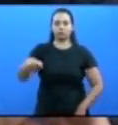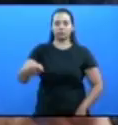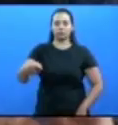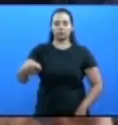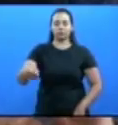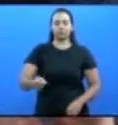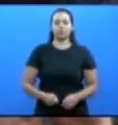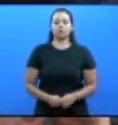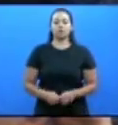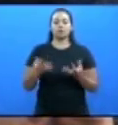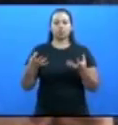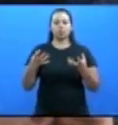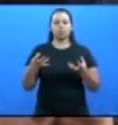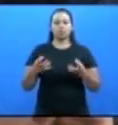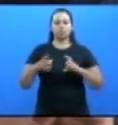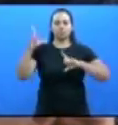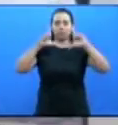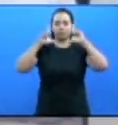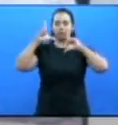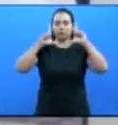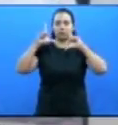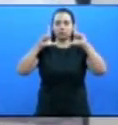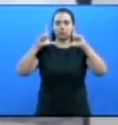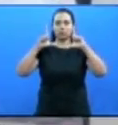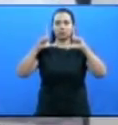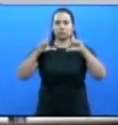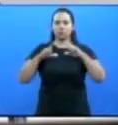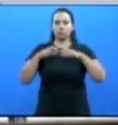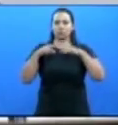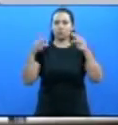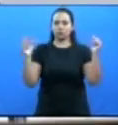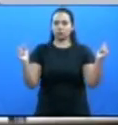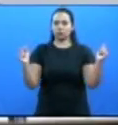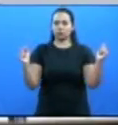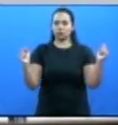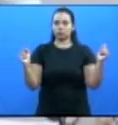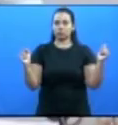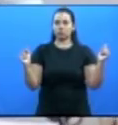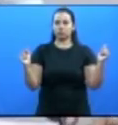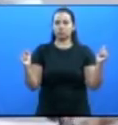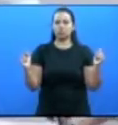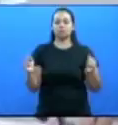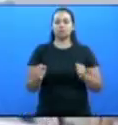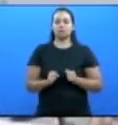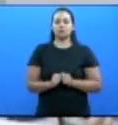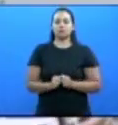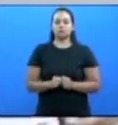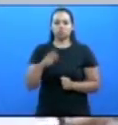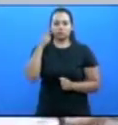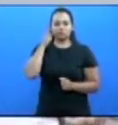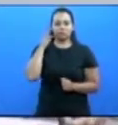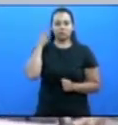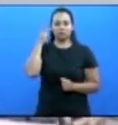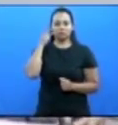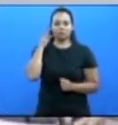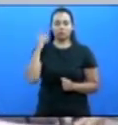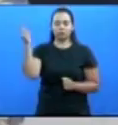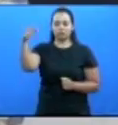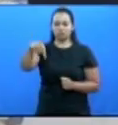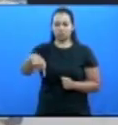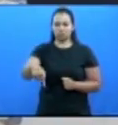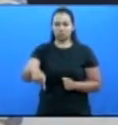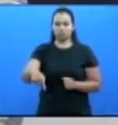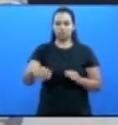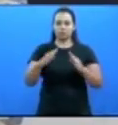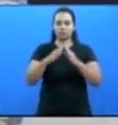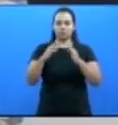uma audiência pública que foi realizada aqui nesta casa, onde a gente teve aí a presença dos vereadores, a presença da casa,